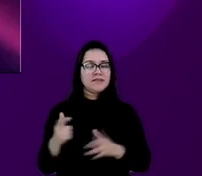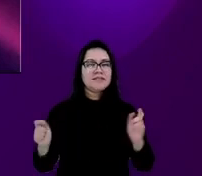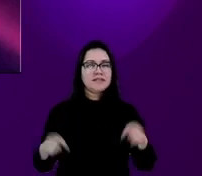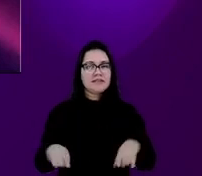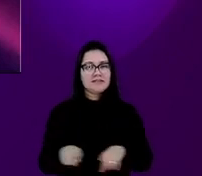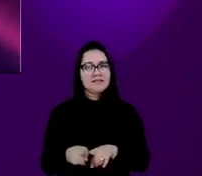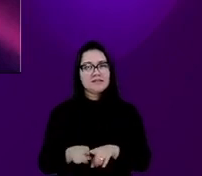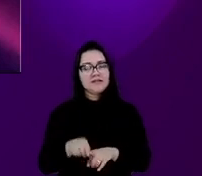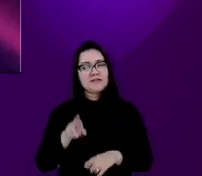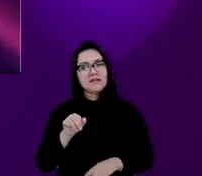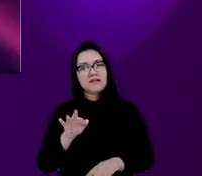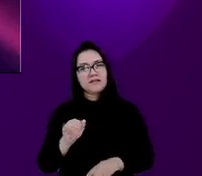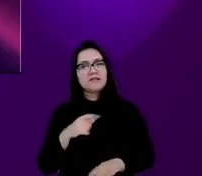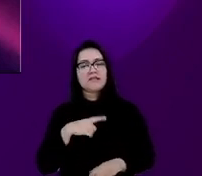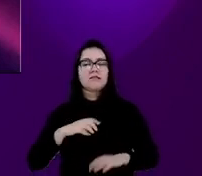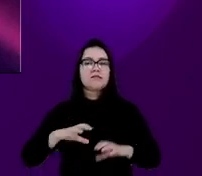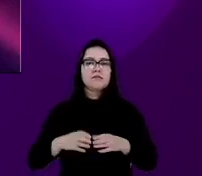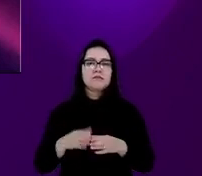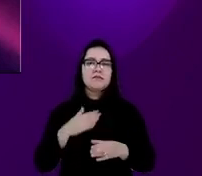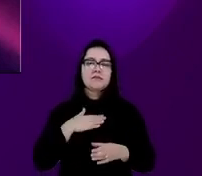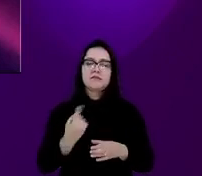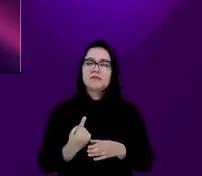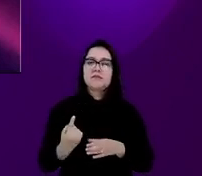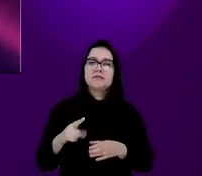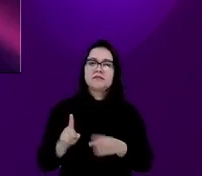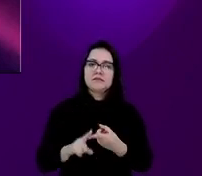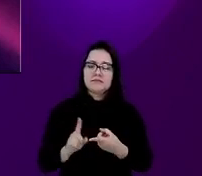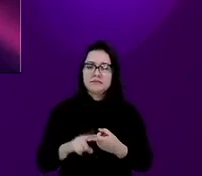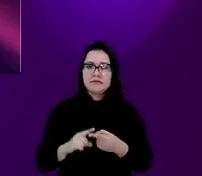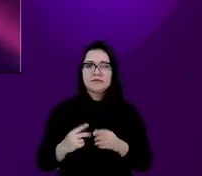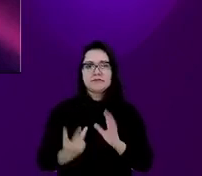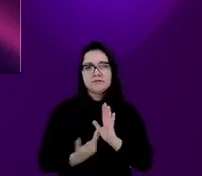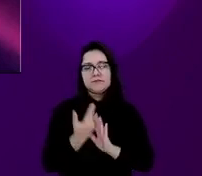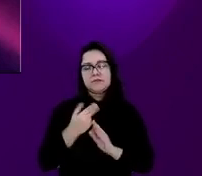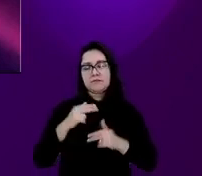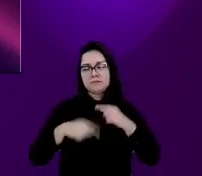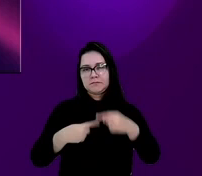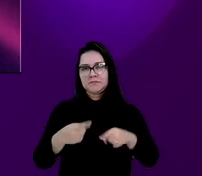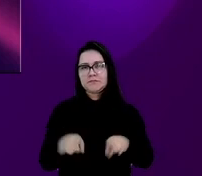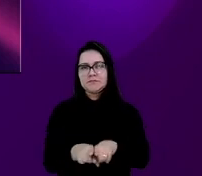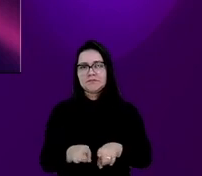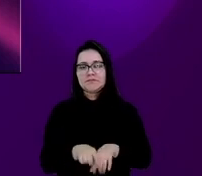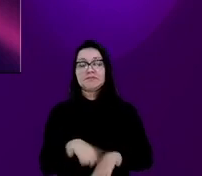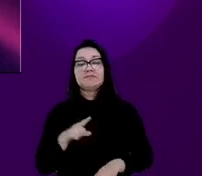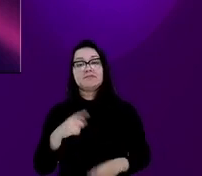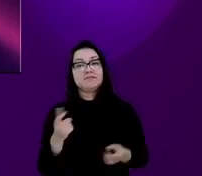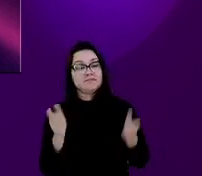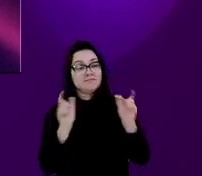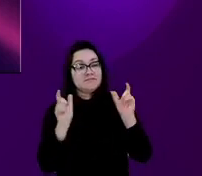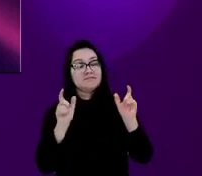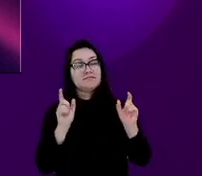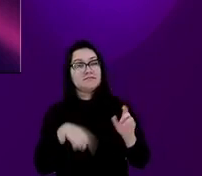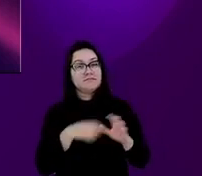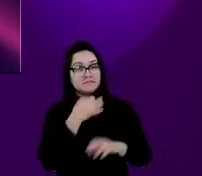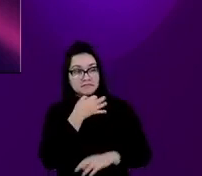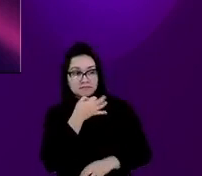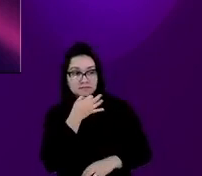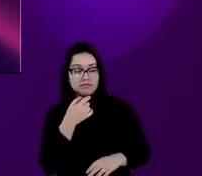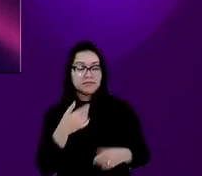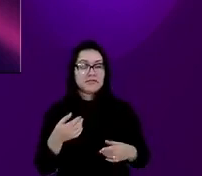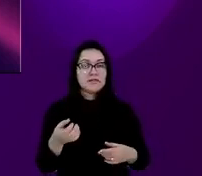parte também do primeiro grupo de cirurgiões e etc. Então, assim, acho que a gente tem que estar sempre de olho crítico com as novas